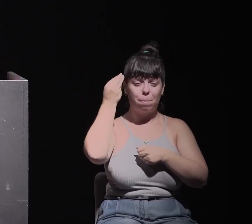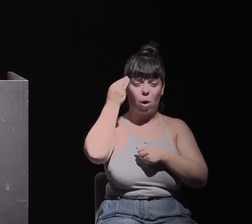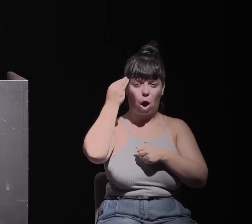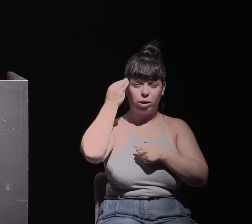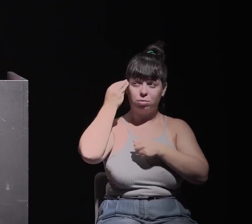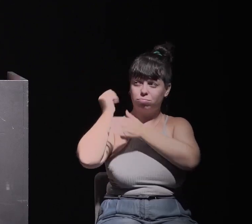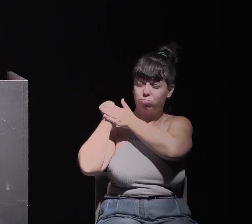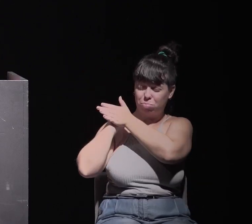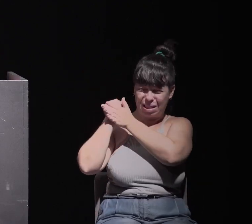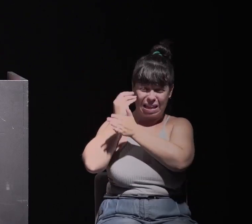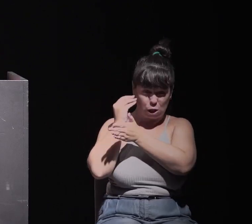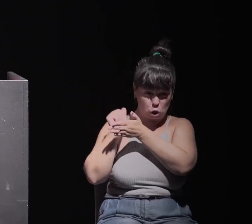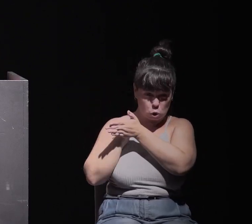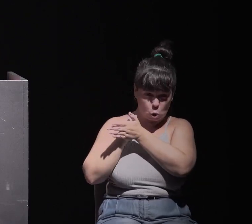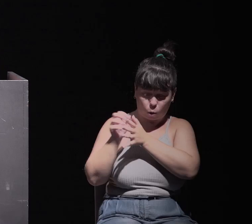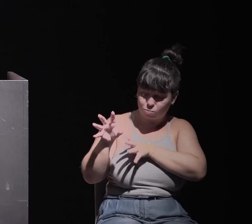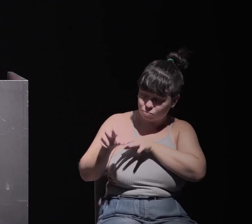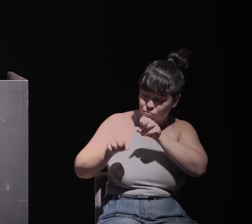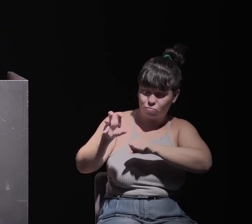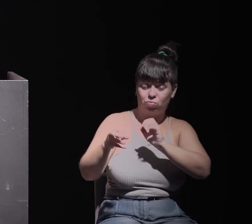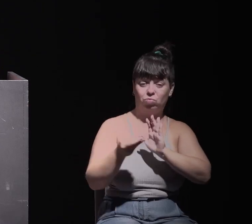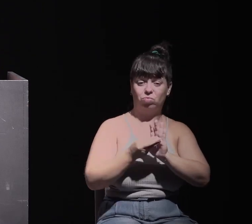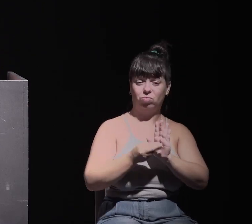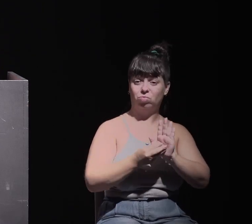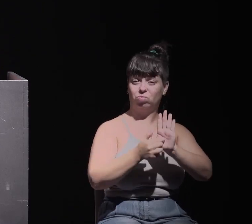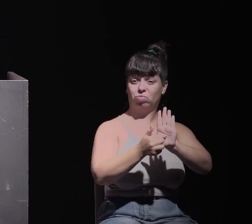2019, agora, da onde a gente está falando, não é